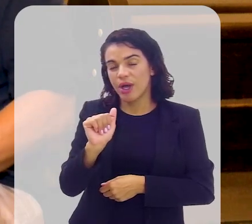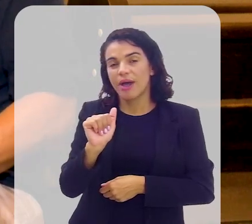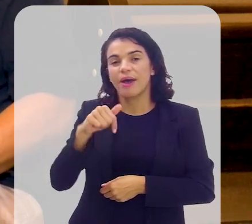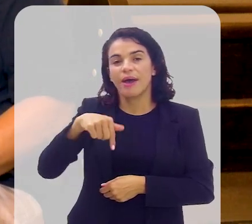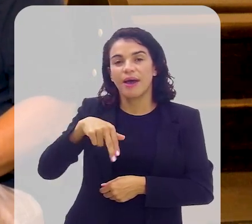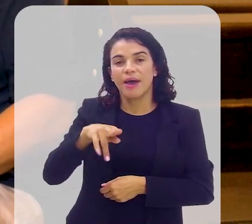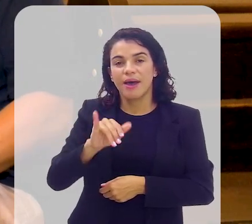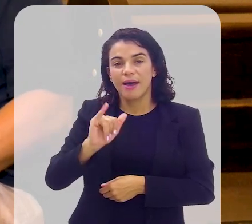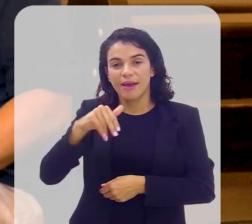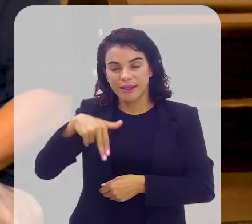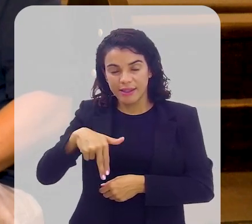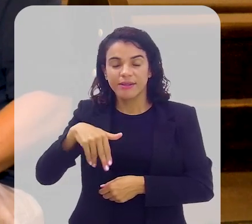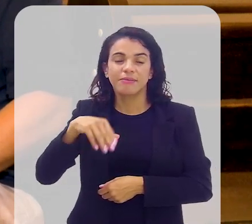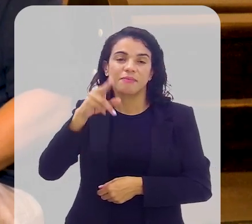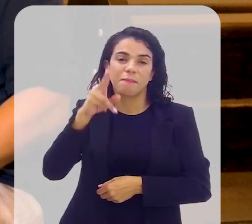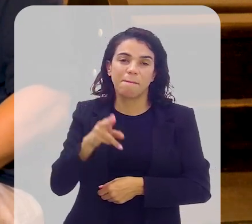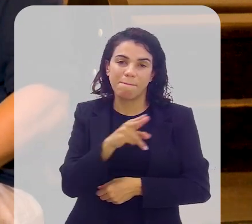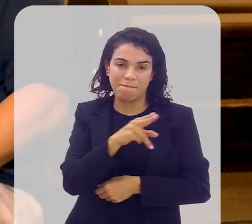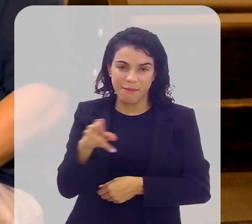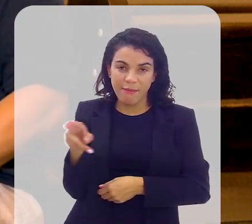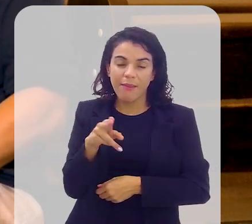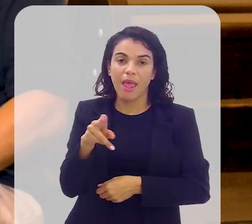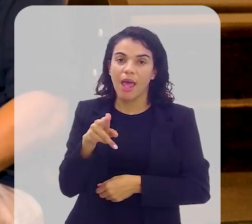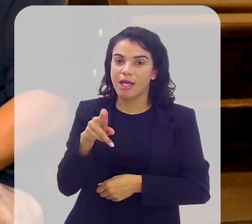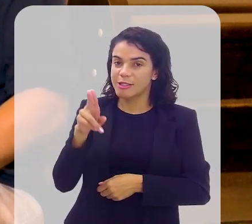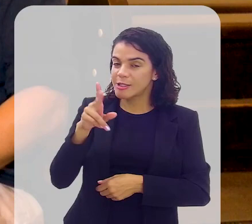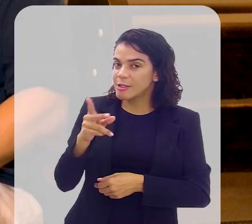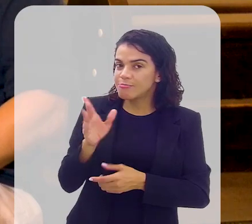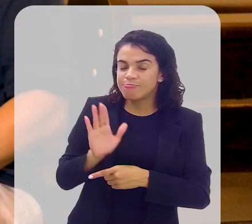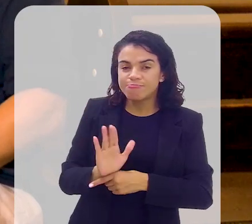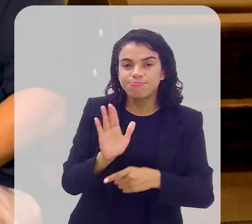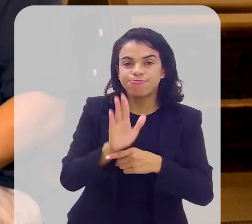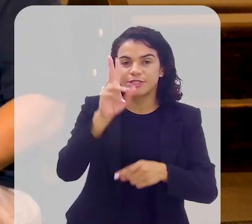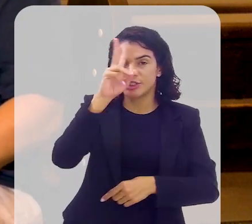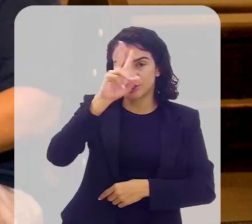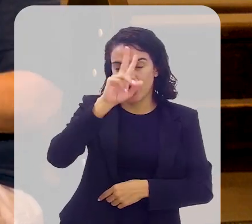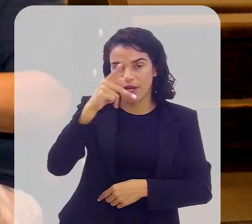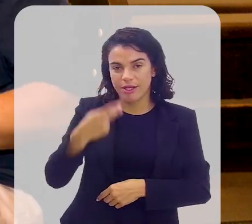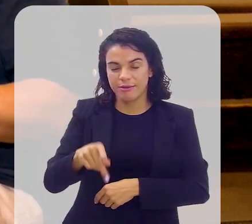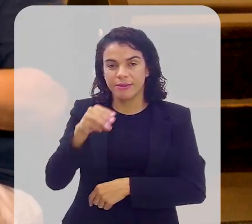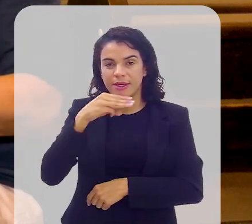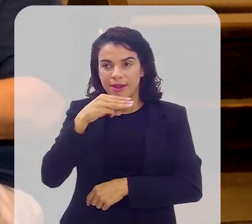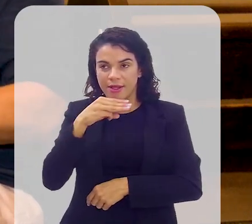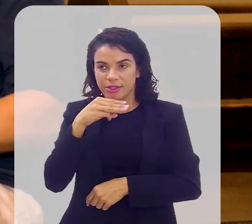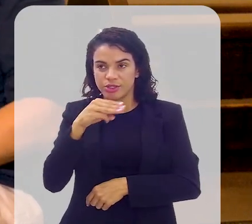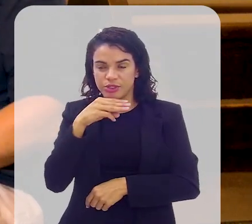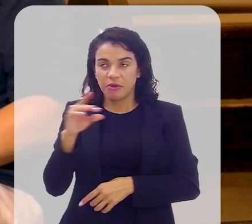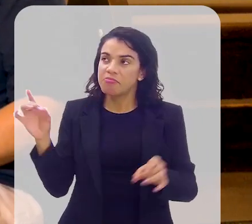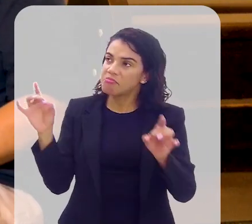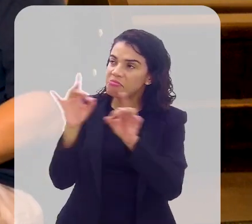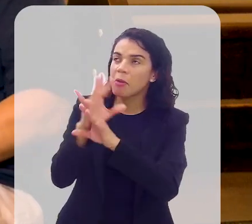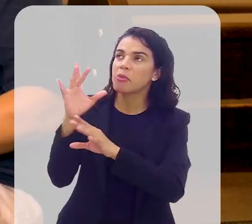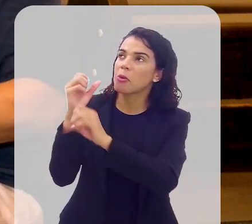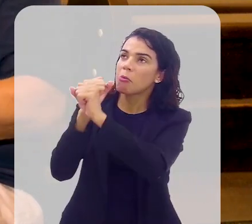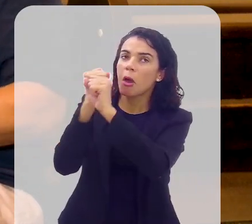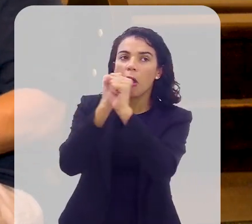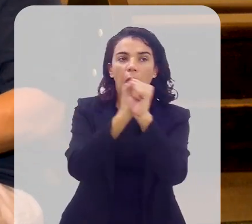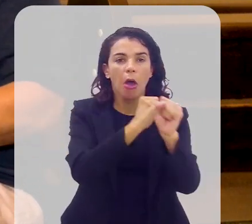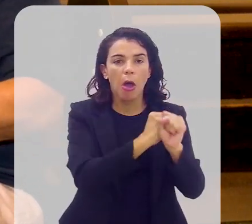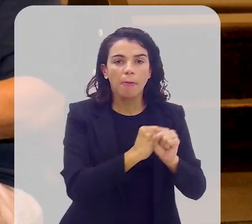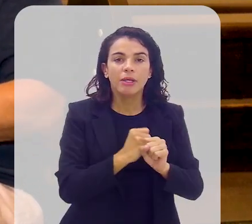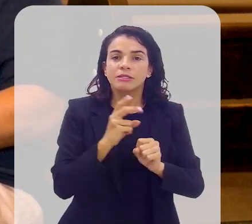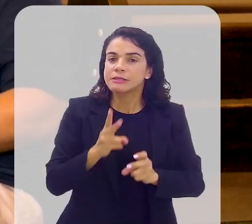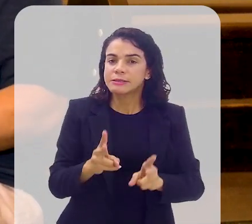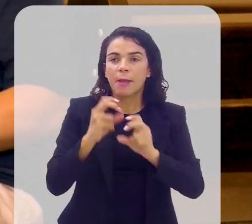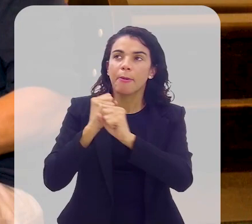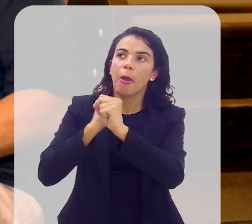Joaquim José da Silva Feijó, um padre que fez muita história em Mangaratiba, chegou e terminou a obra,